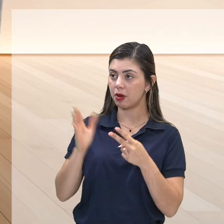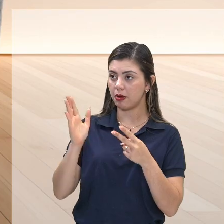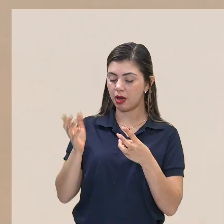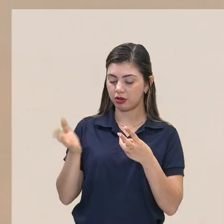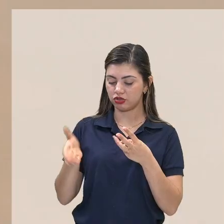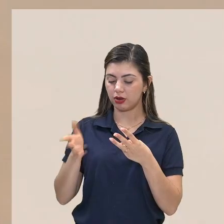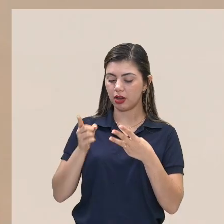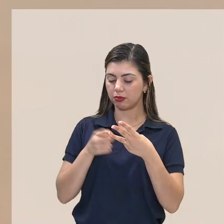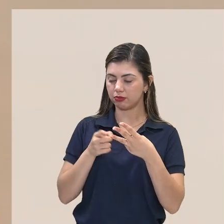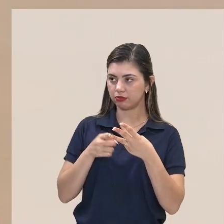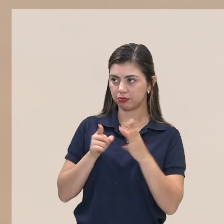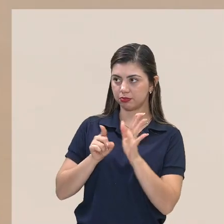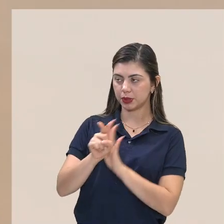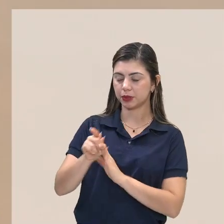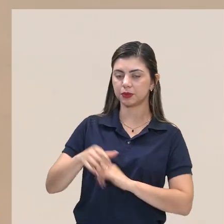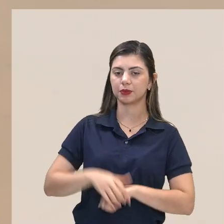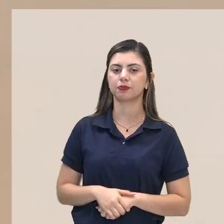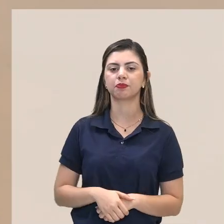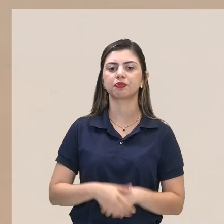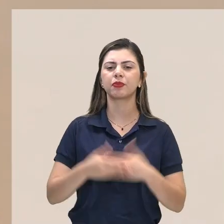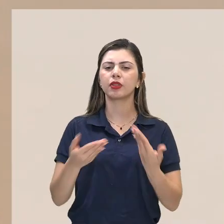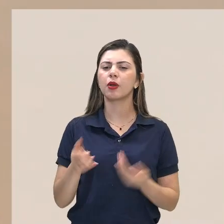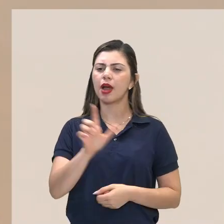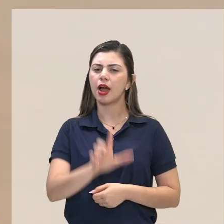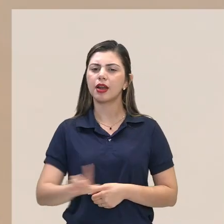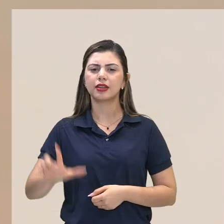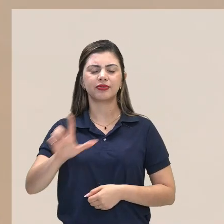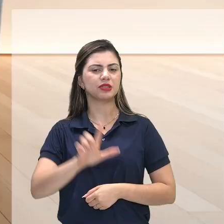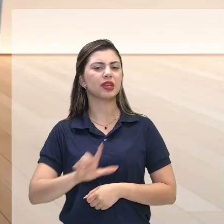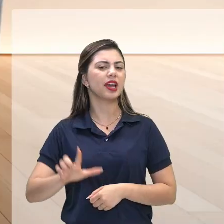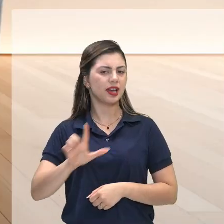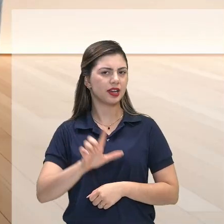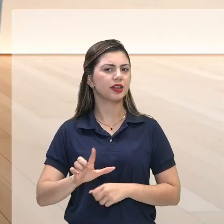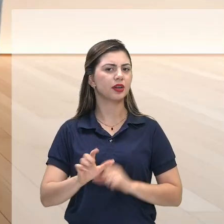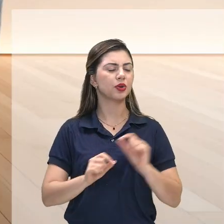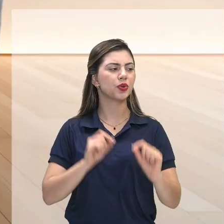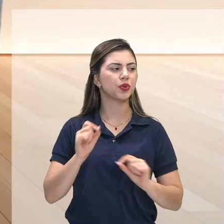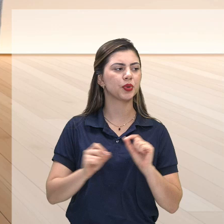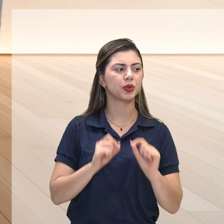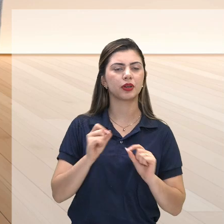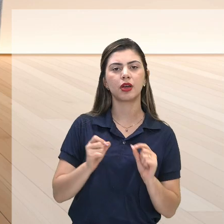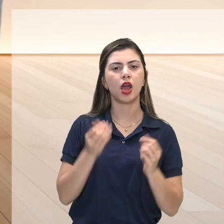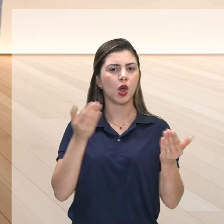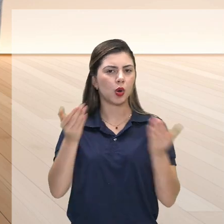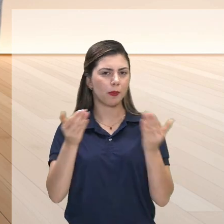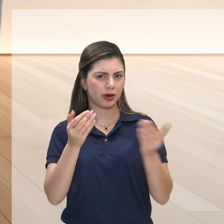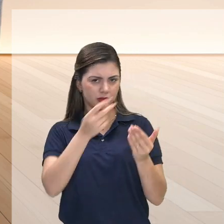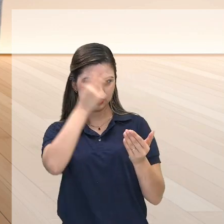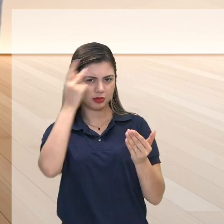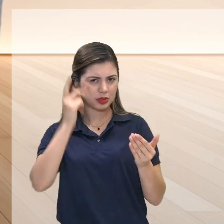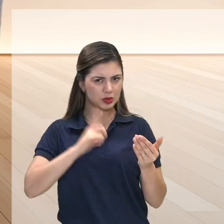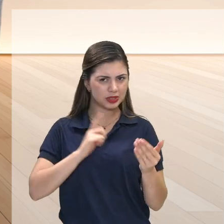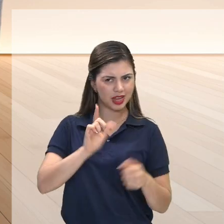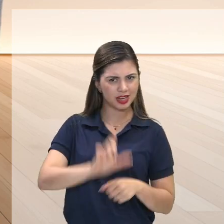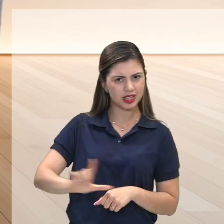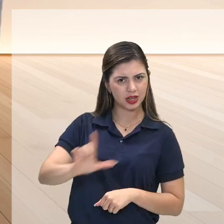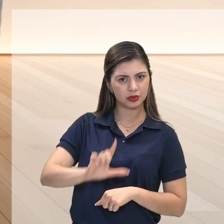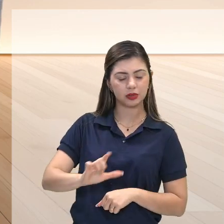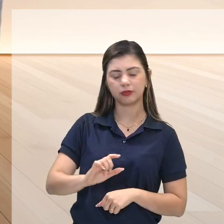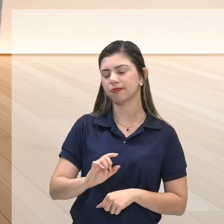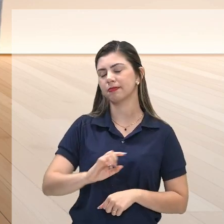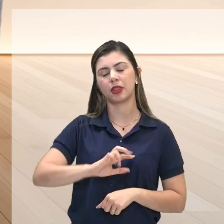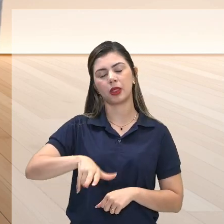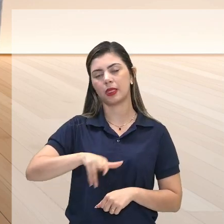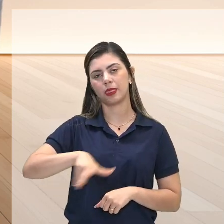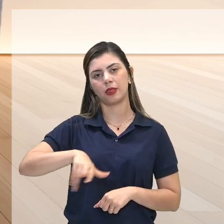A literatura faz acepção de pessoas? De forma alguma. De forma alguma. A literatura é para